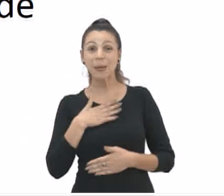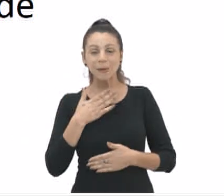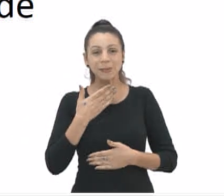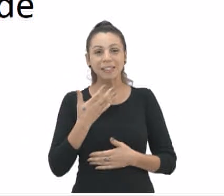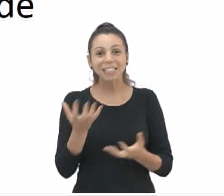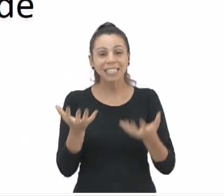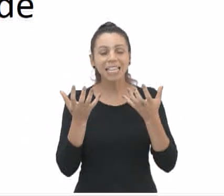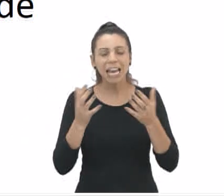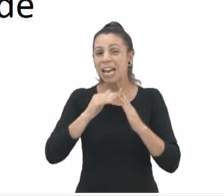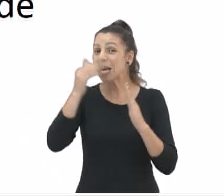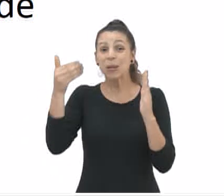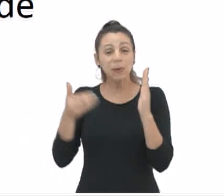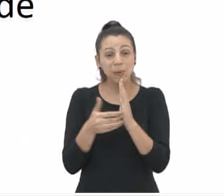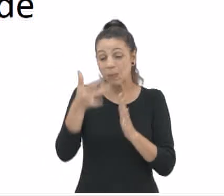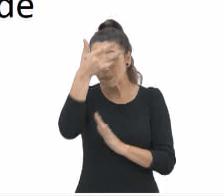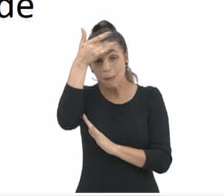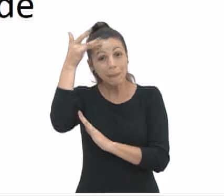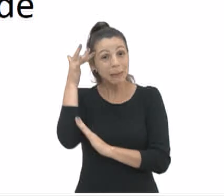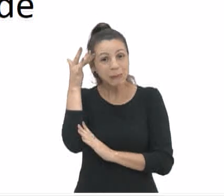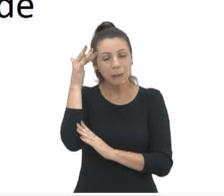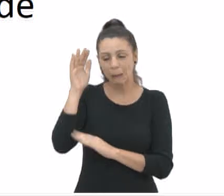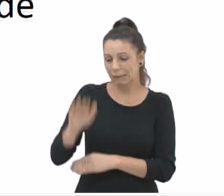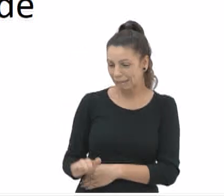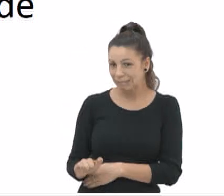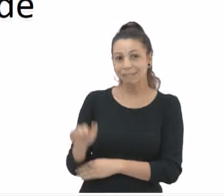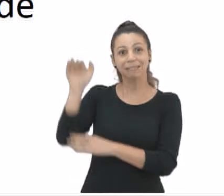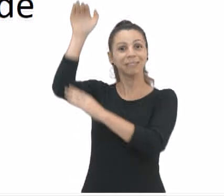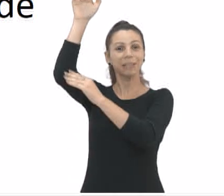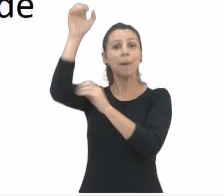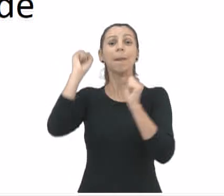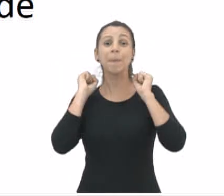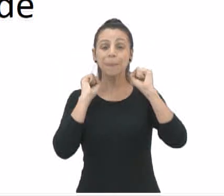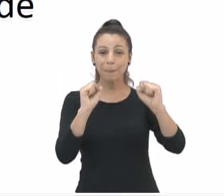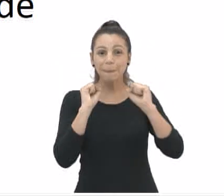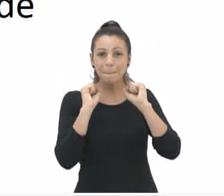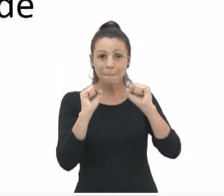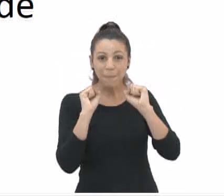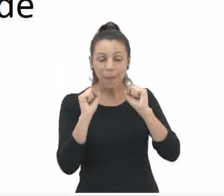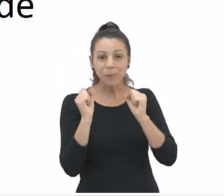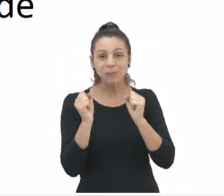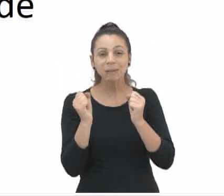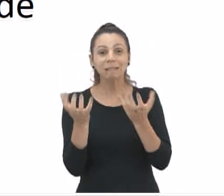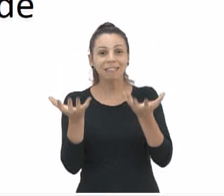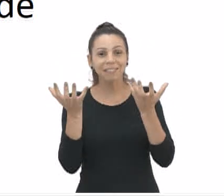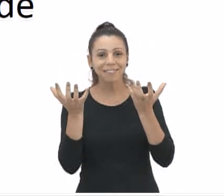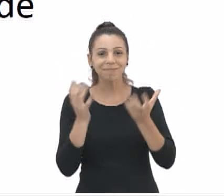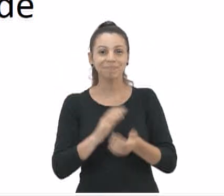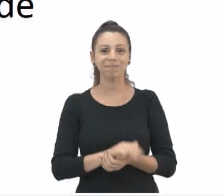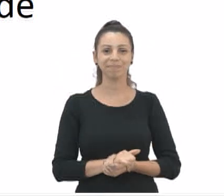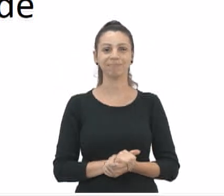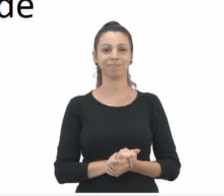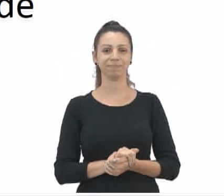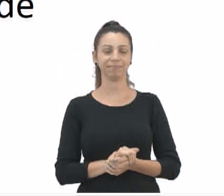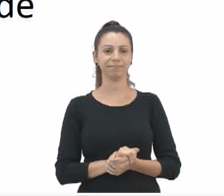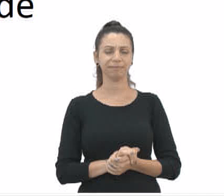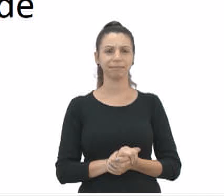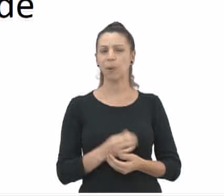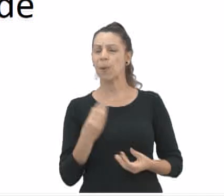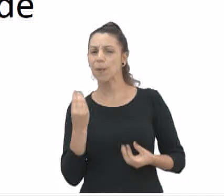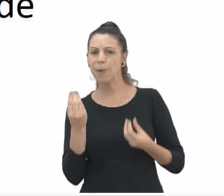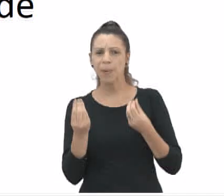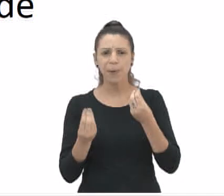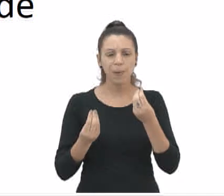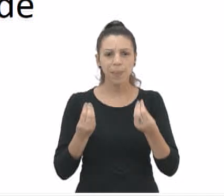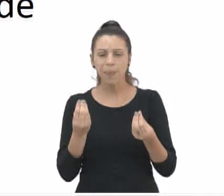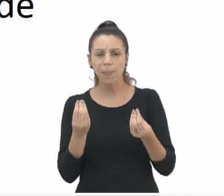tudo o que uma pessoa, grande ou pequena, pode ter a ousadia de querer." Como contar o que